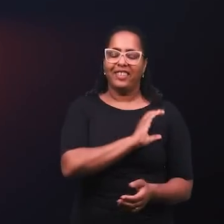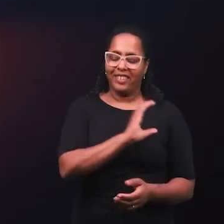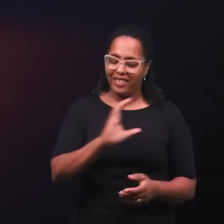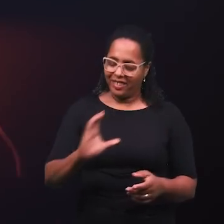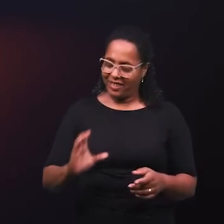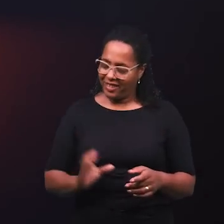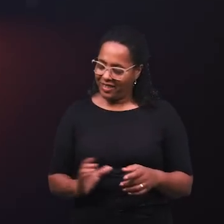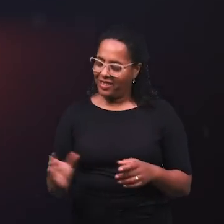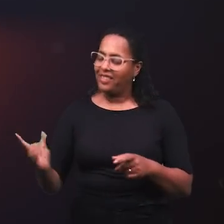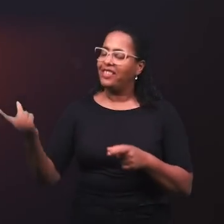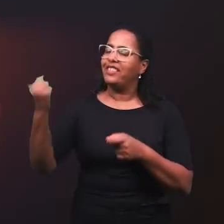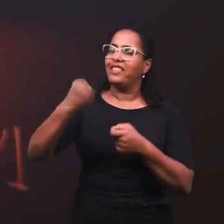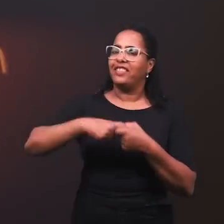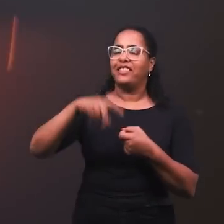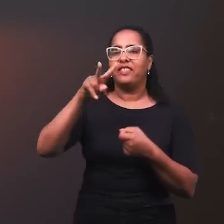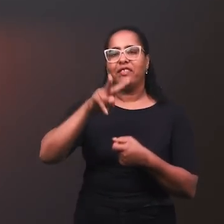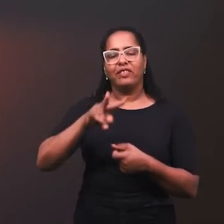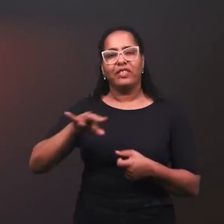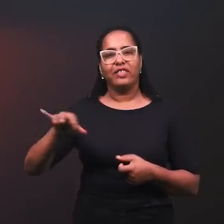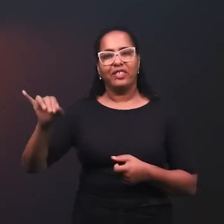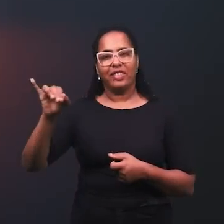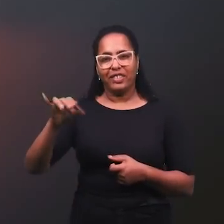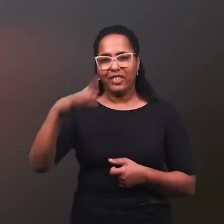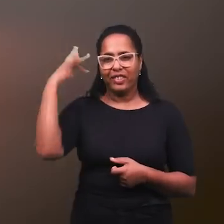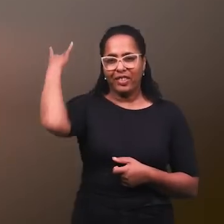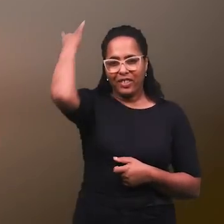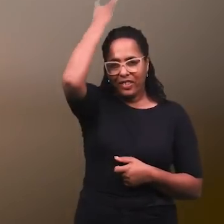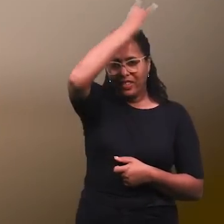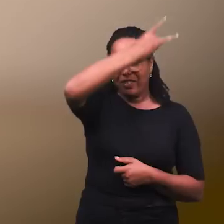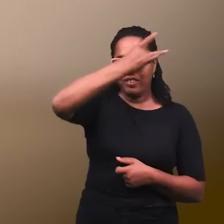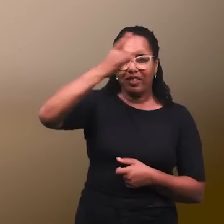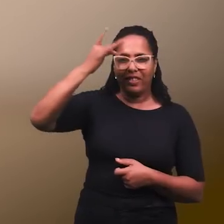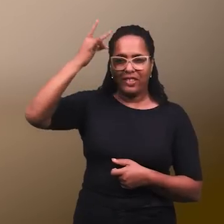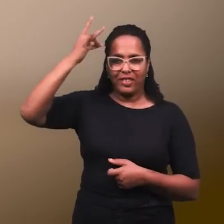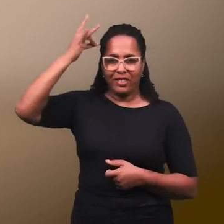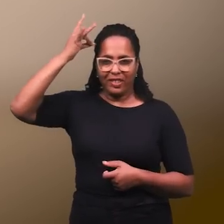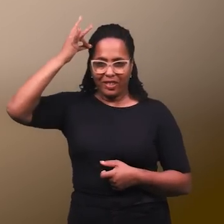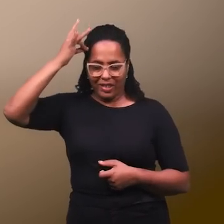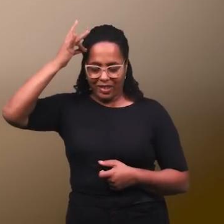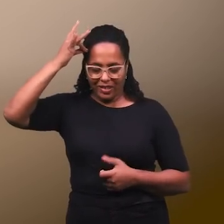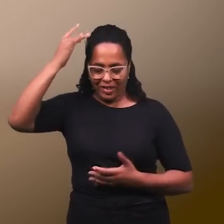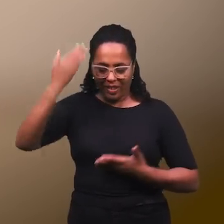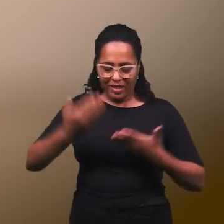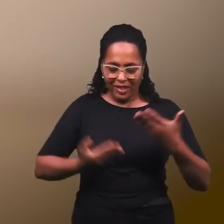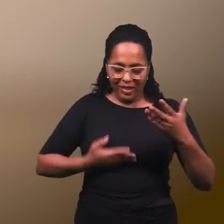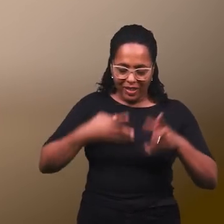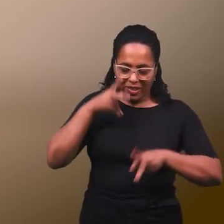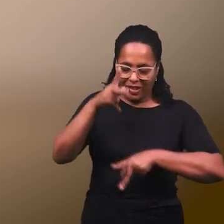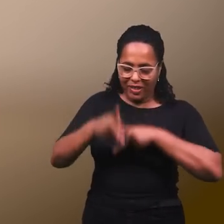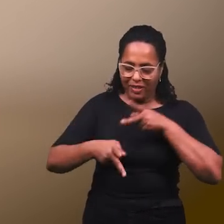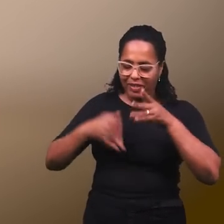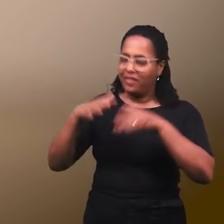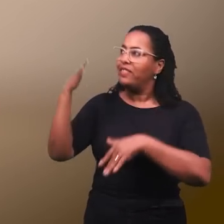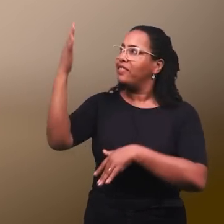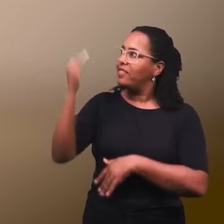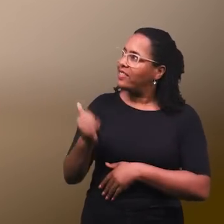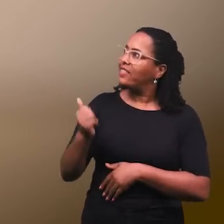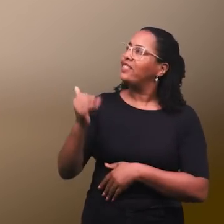Maranata, Cristo vai voltar. O Espírito e a esposa